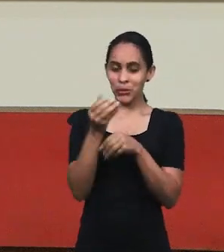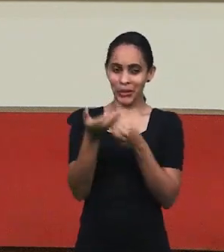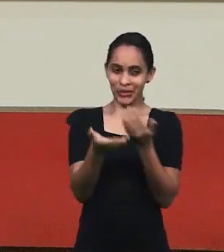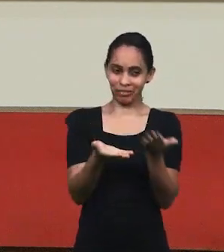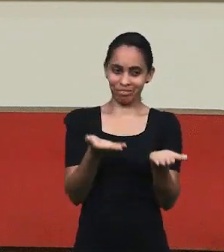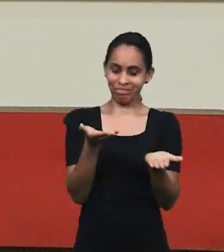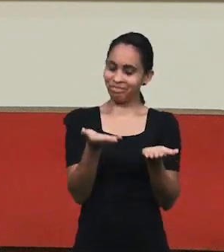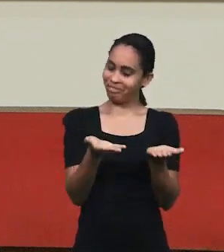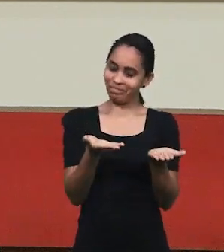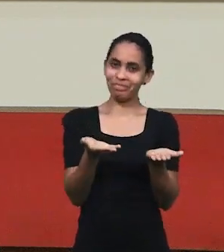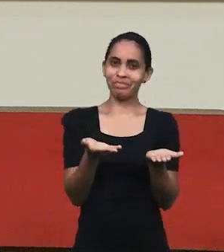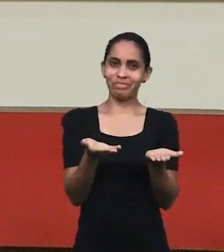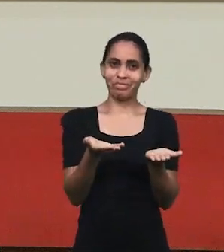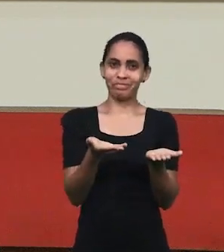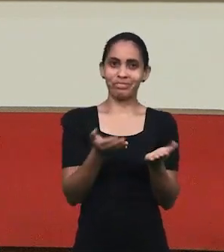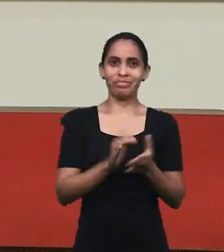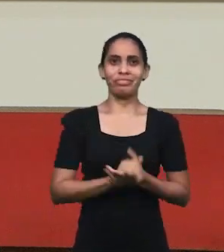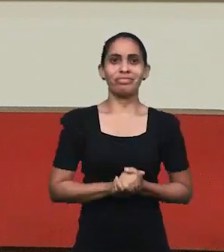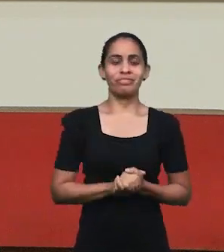que Deus cuide de vós,